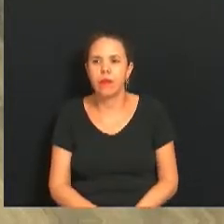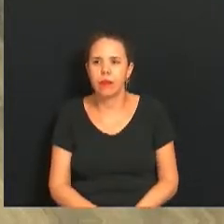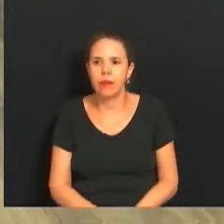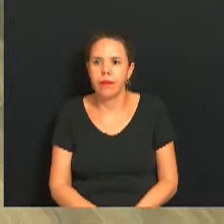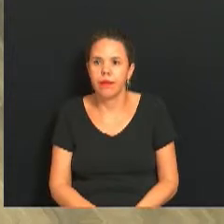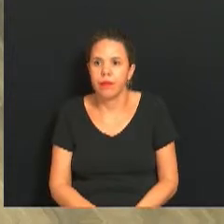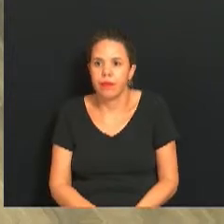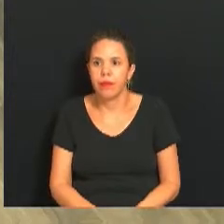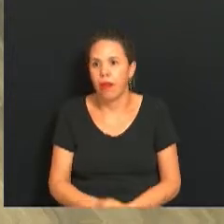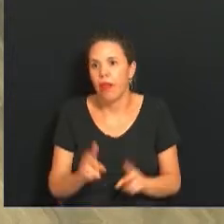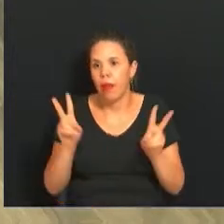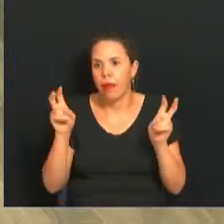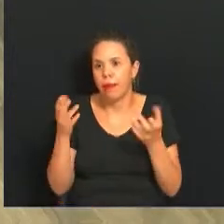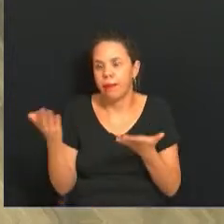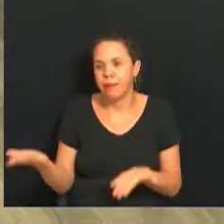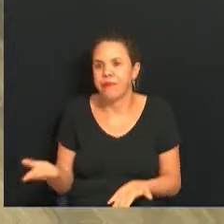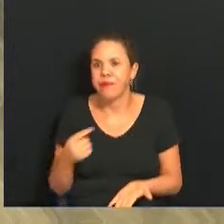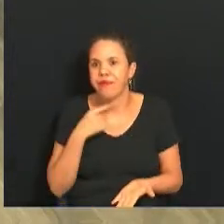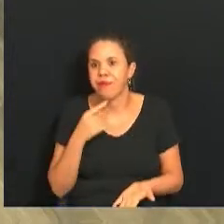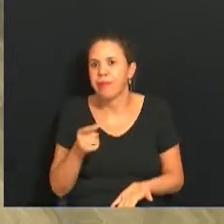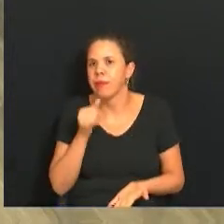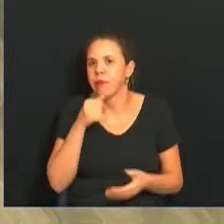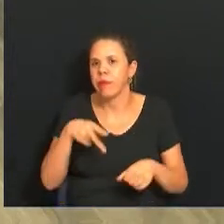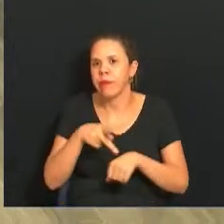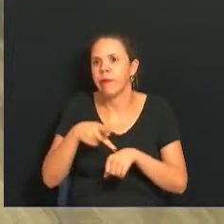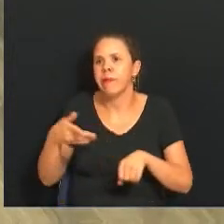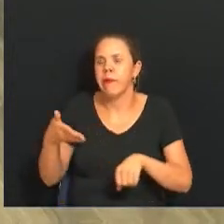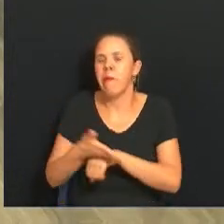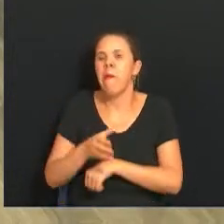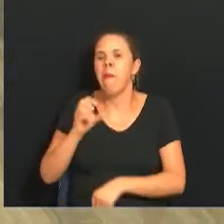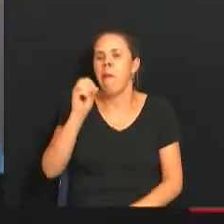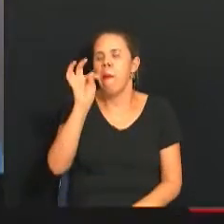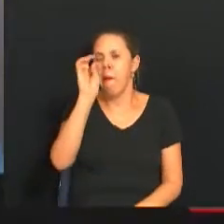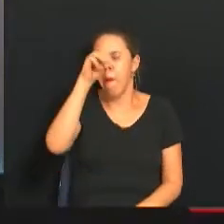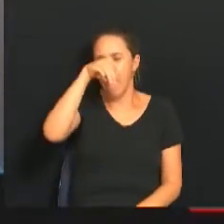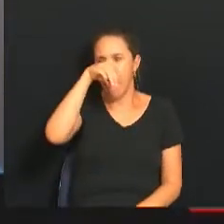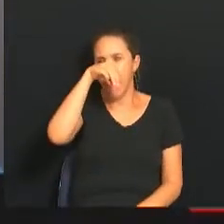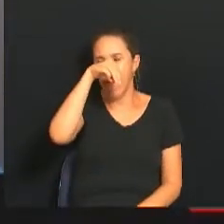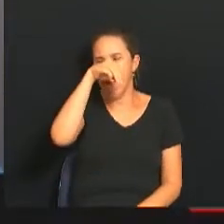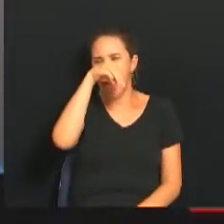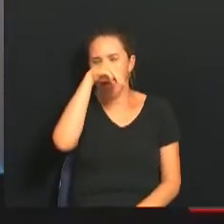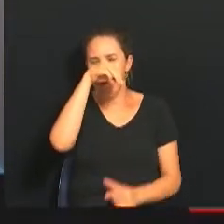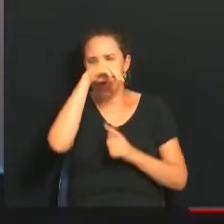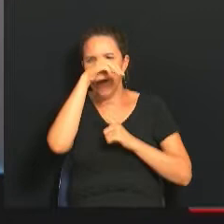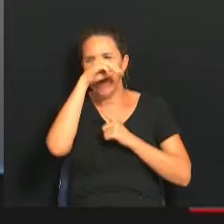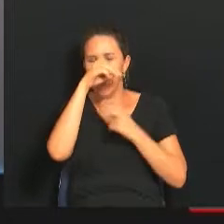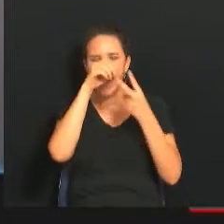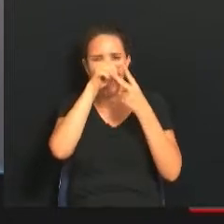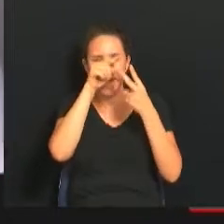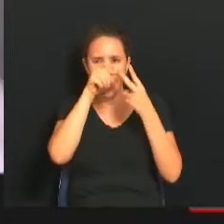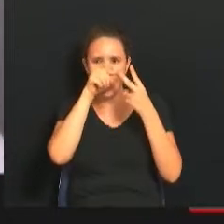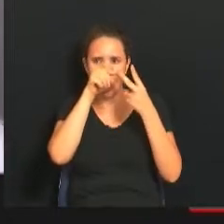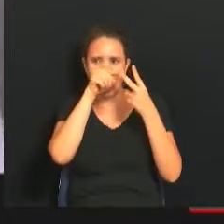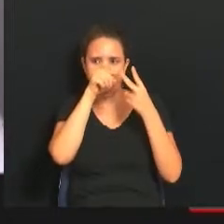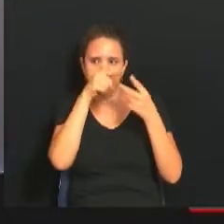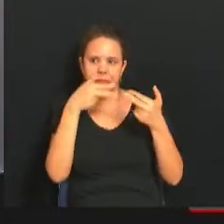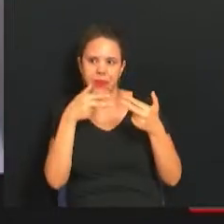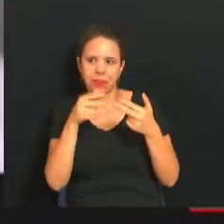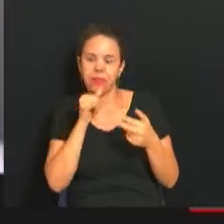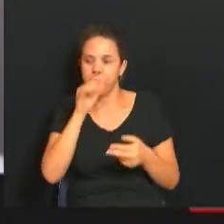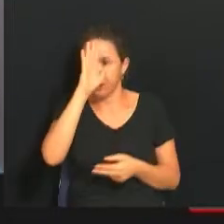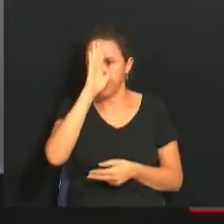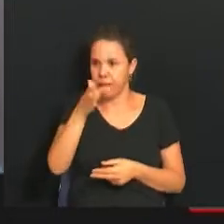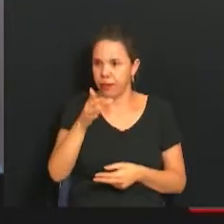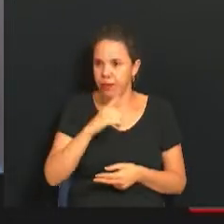grande questão. Quando um país ele entra para a OTAN, a gente tem dois elementos principais que a gente